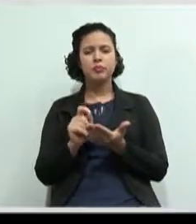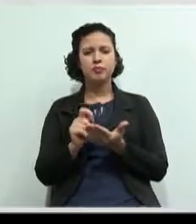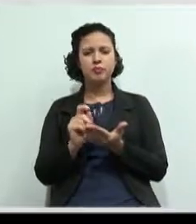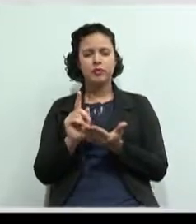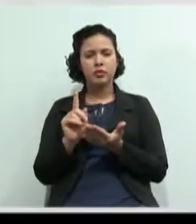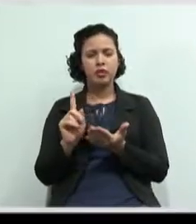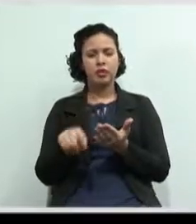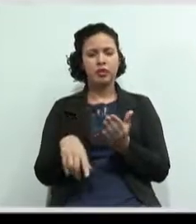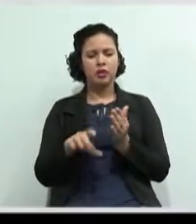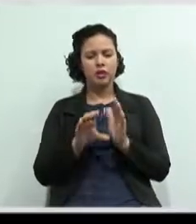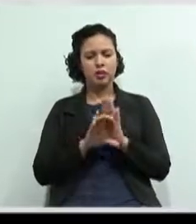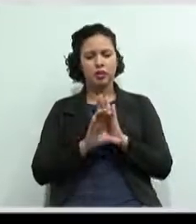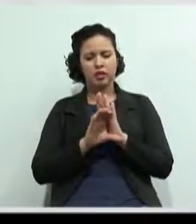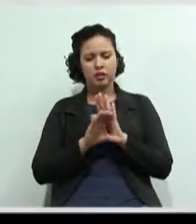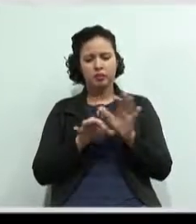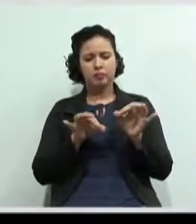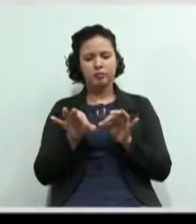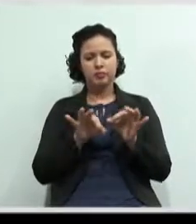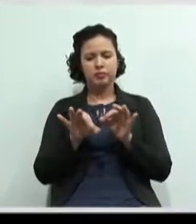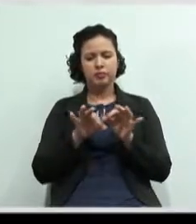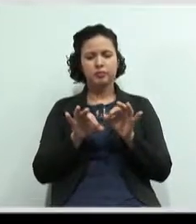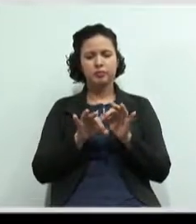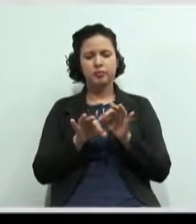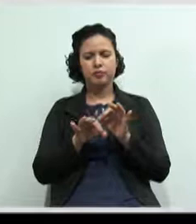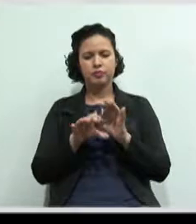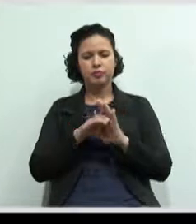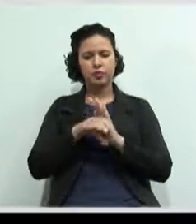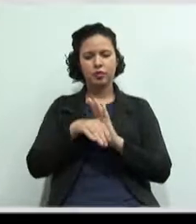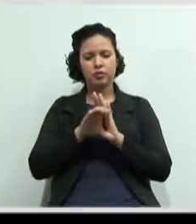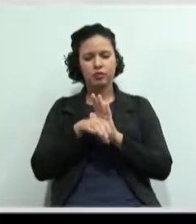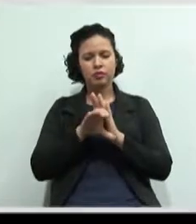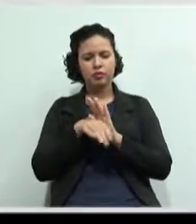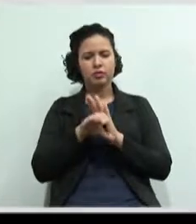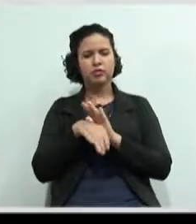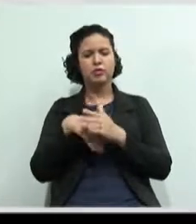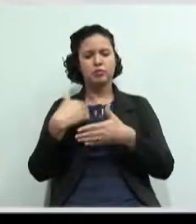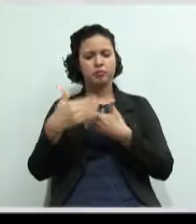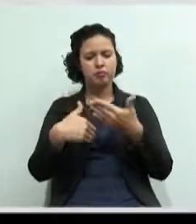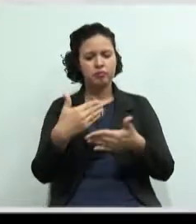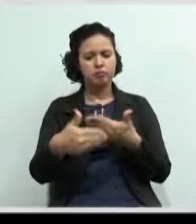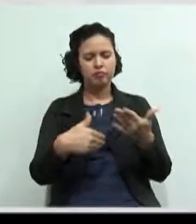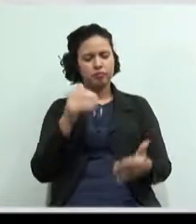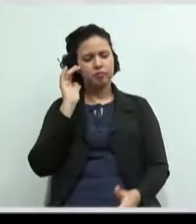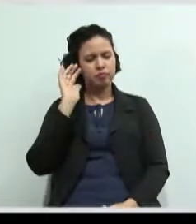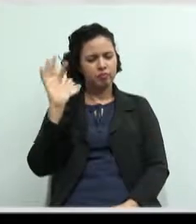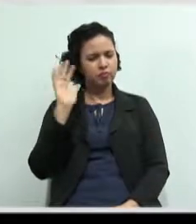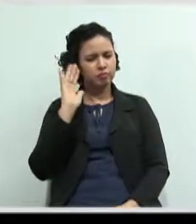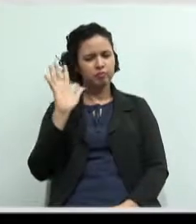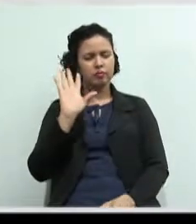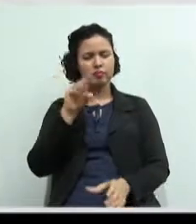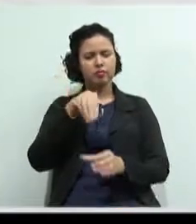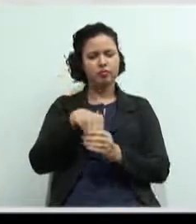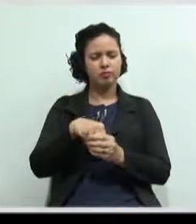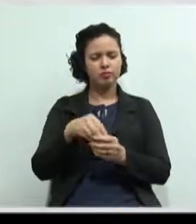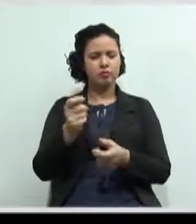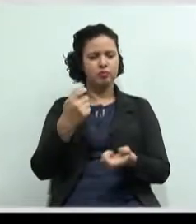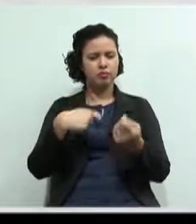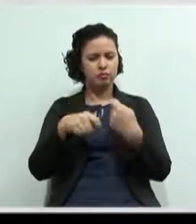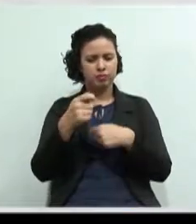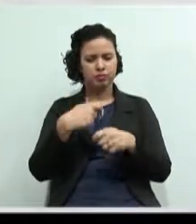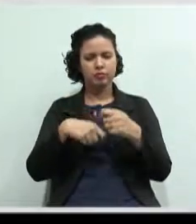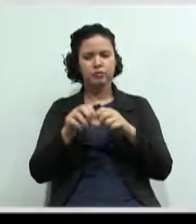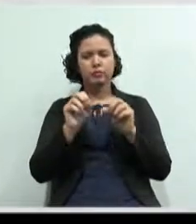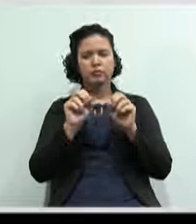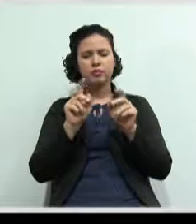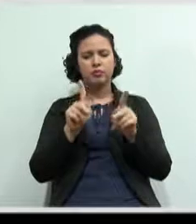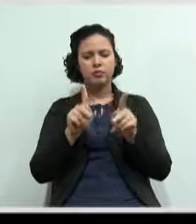o conceito, qual é a sua importância, a filosofia, a evolução desse pensamento estratégico na administração, tá bom? E